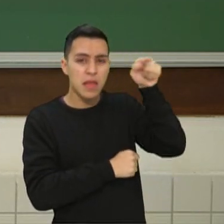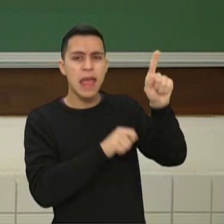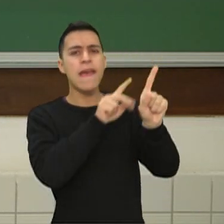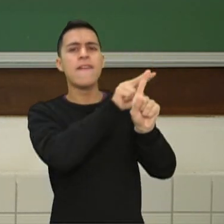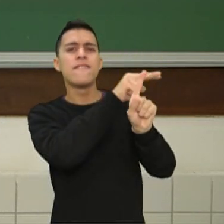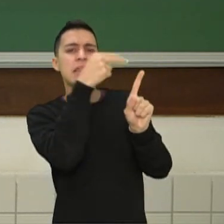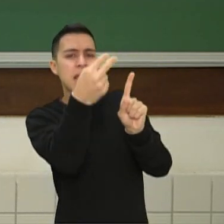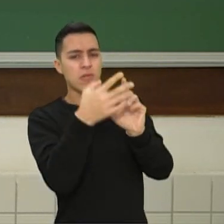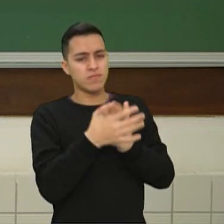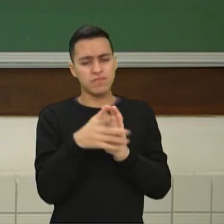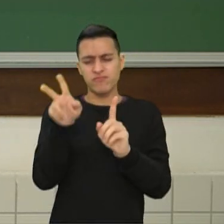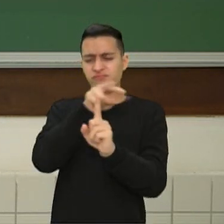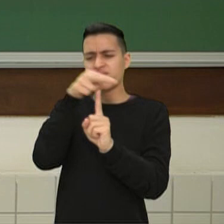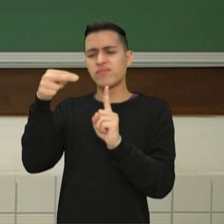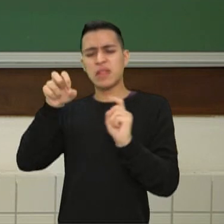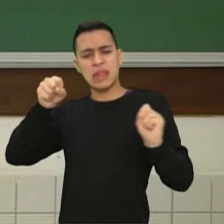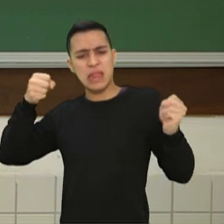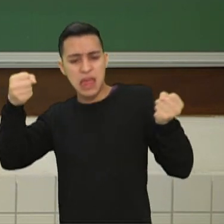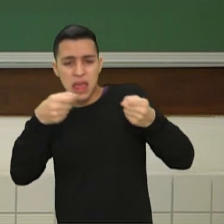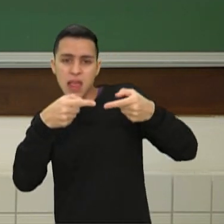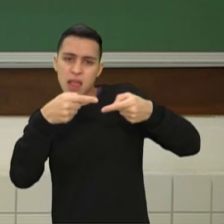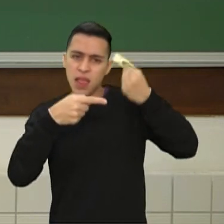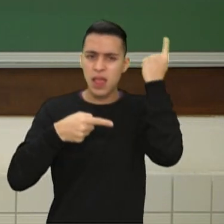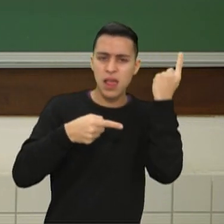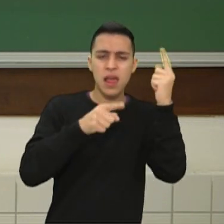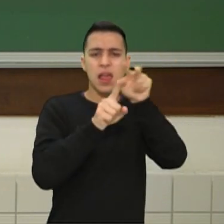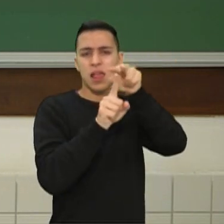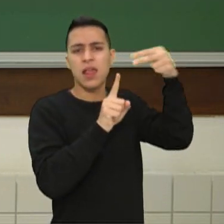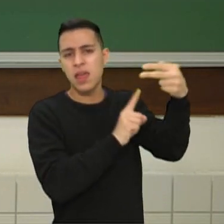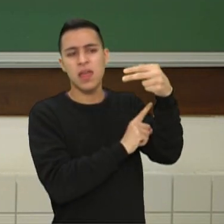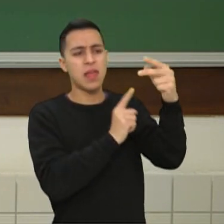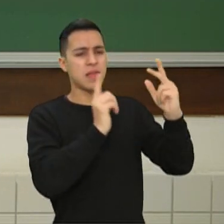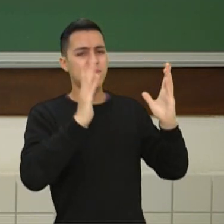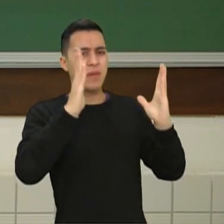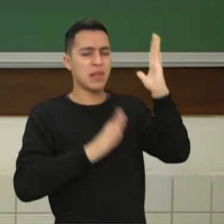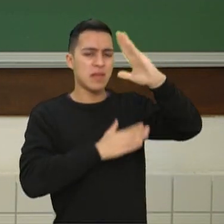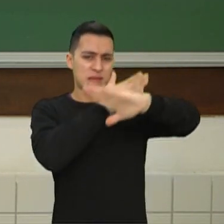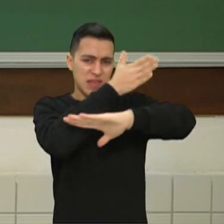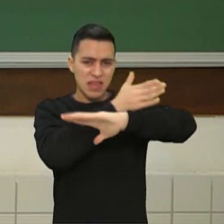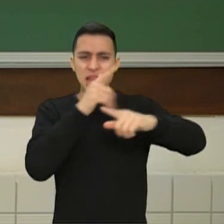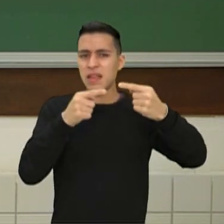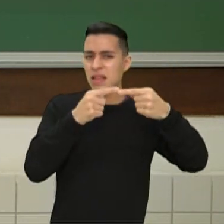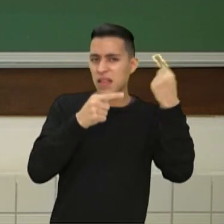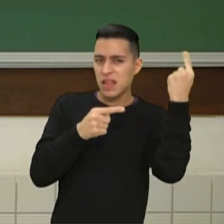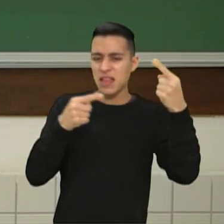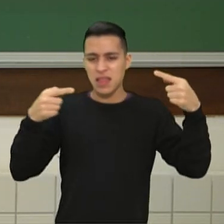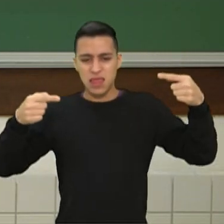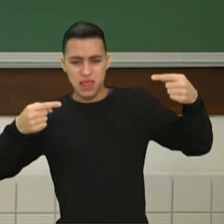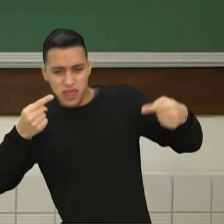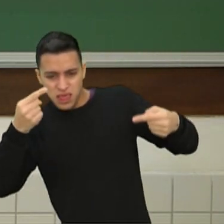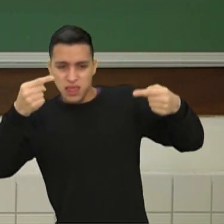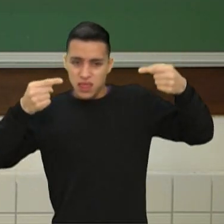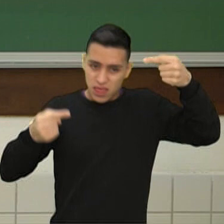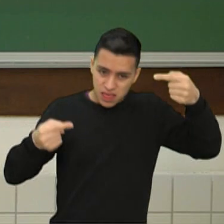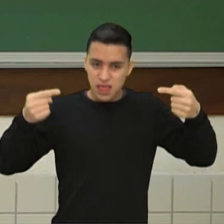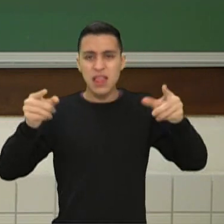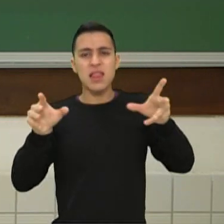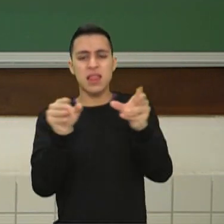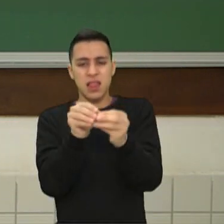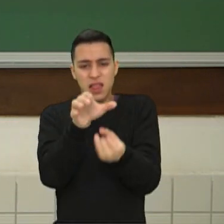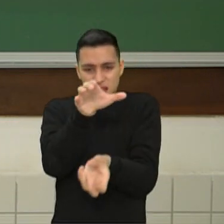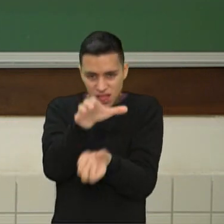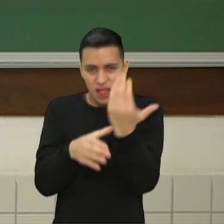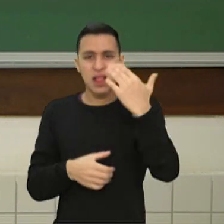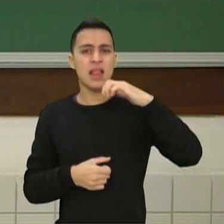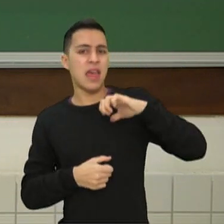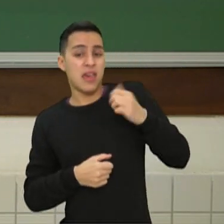de mundo, era uma tese, que é contraposta com uma visão de mundo medieval, a antítese. O conflito desses dois, a síntese, vai ser